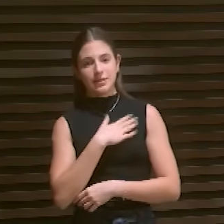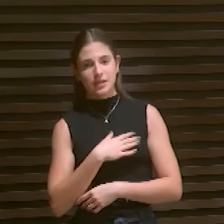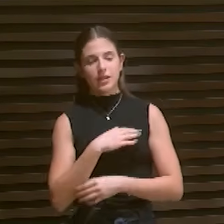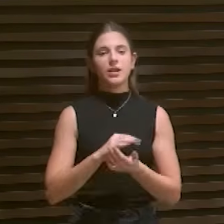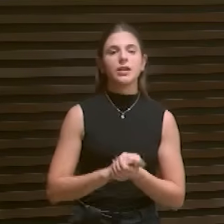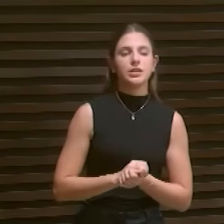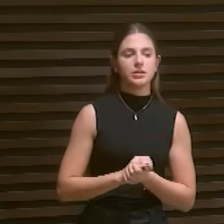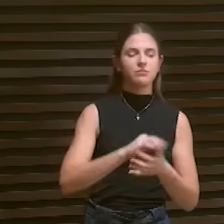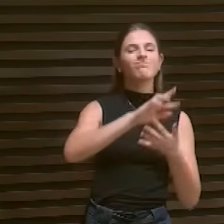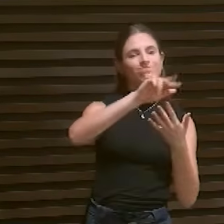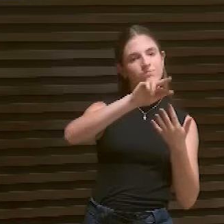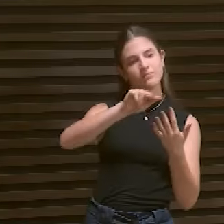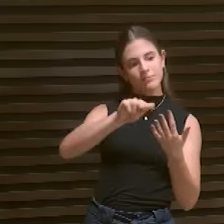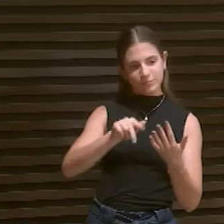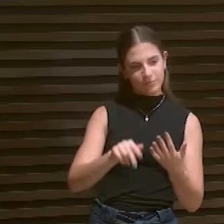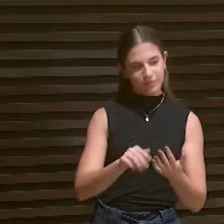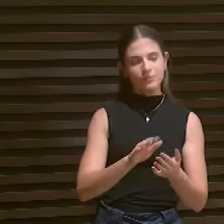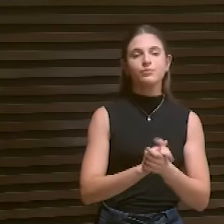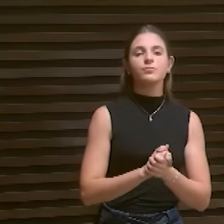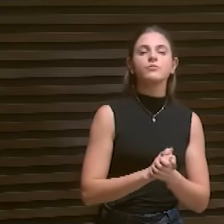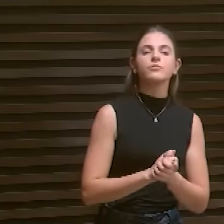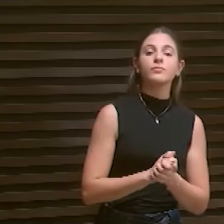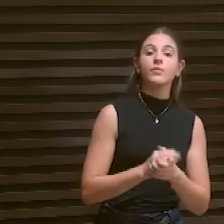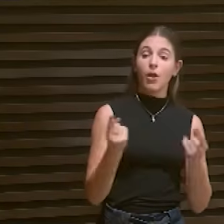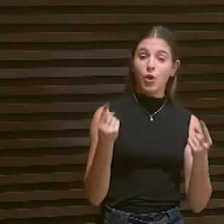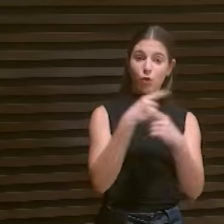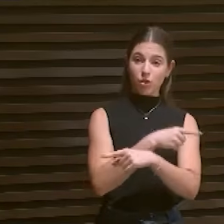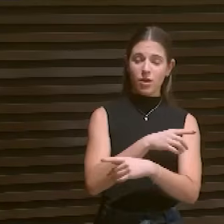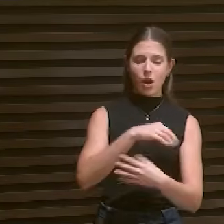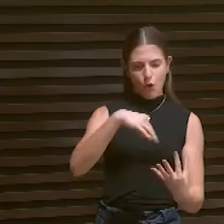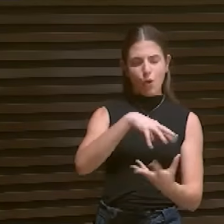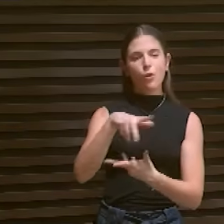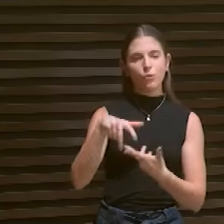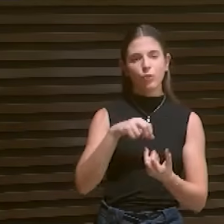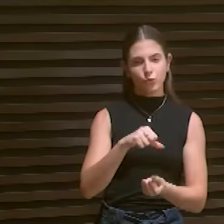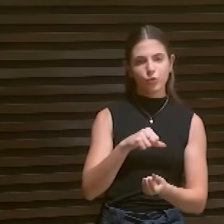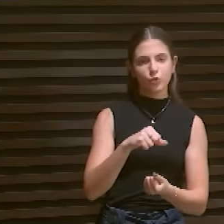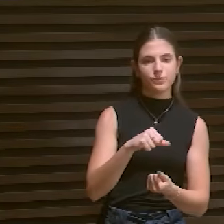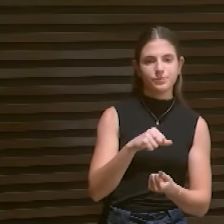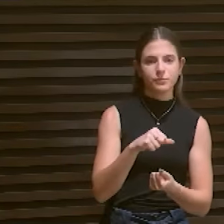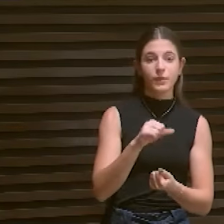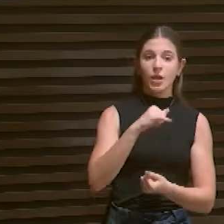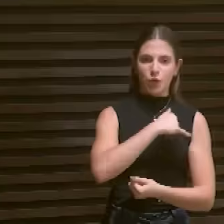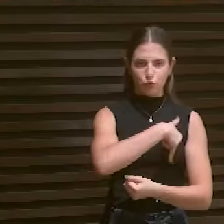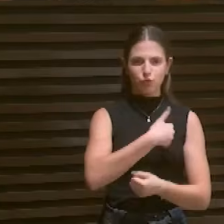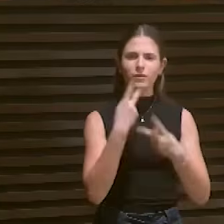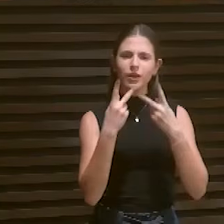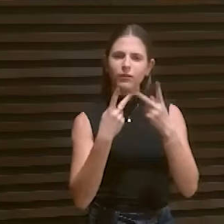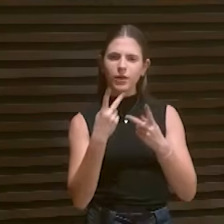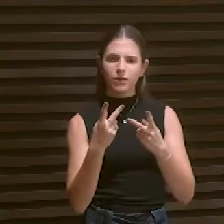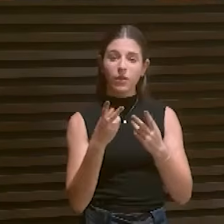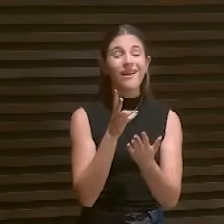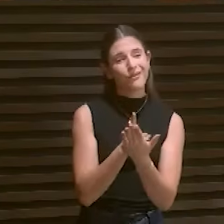uma série de coisas. E por outro lado, o mundo, esse mundo que João está falando, é o